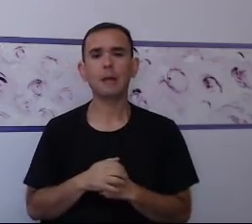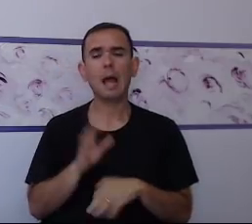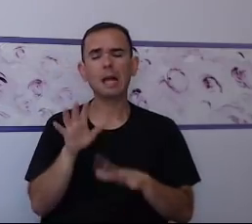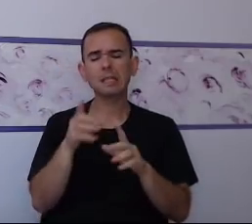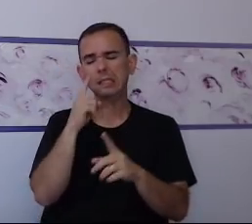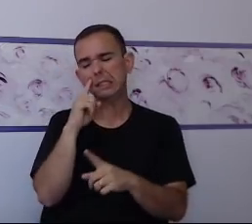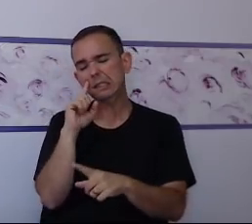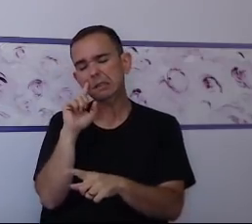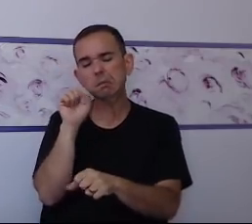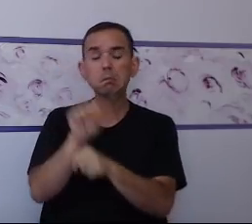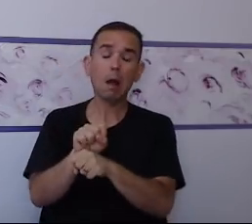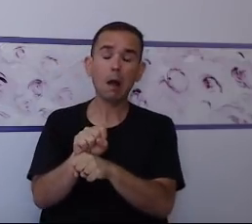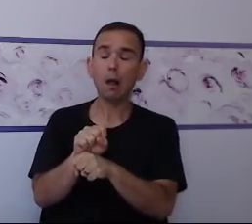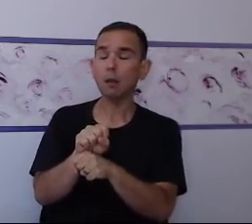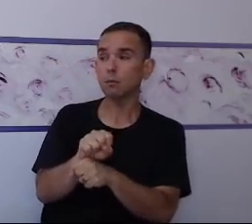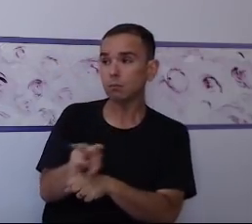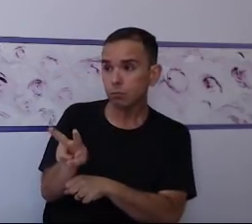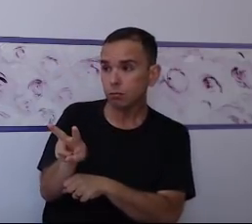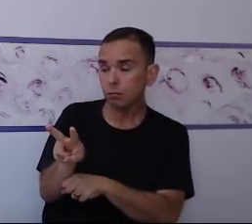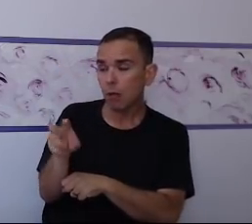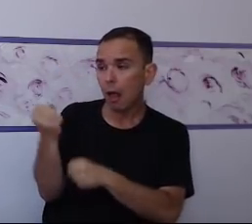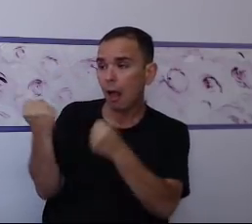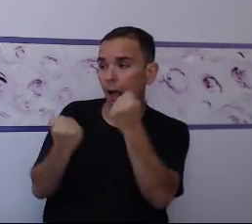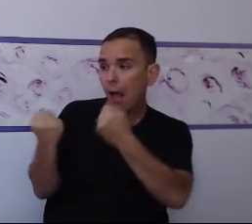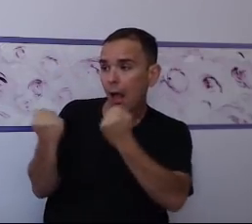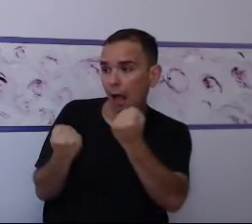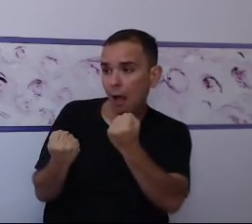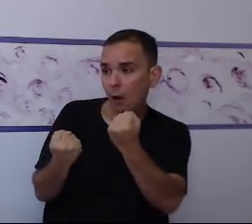aí na rua e vê aqueles carros